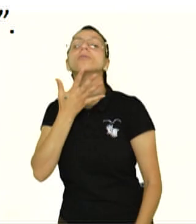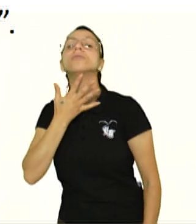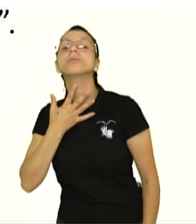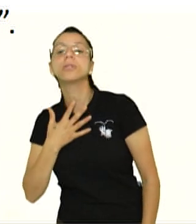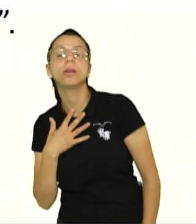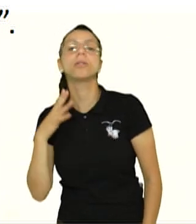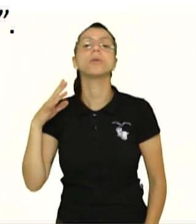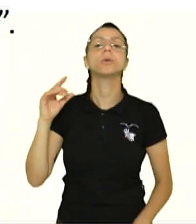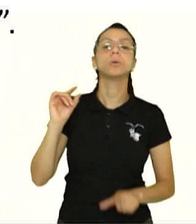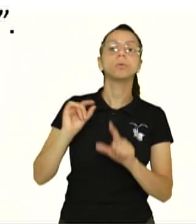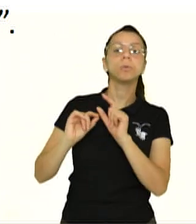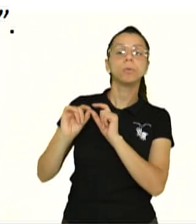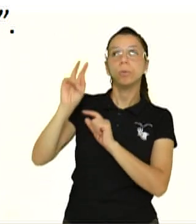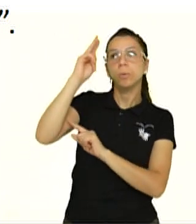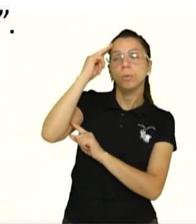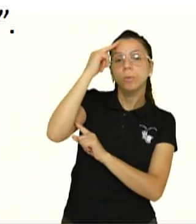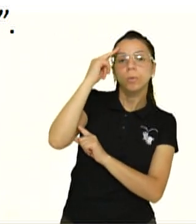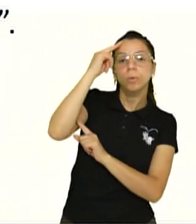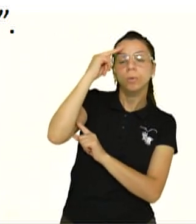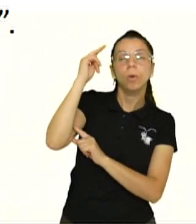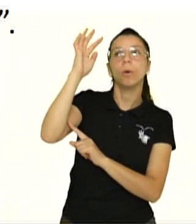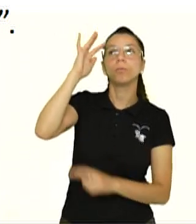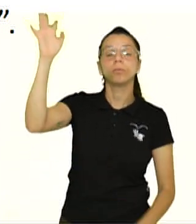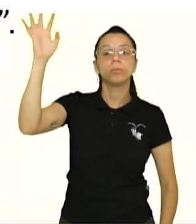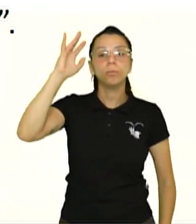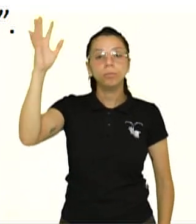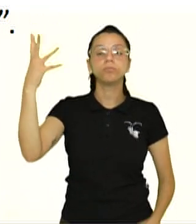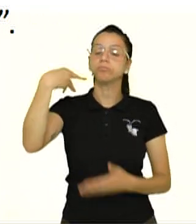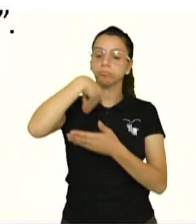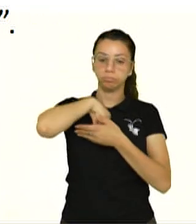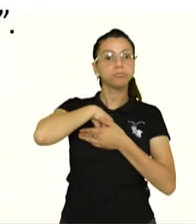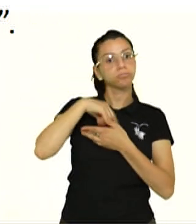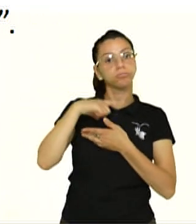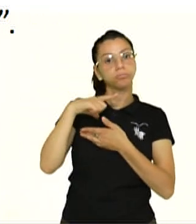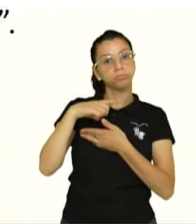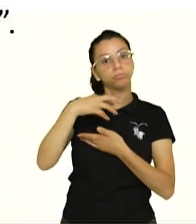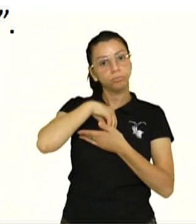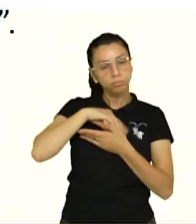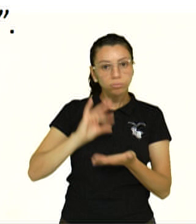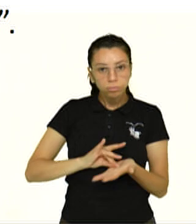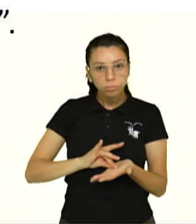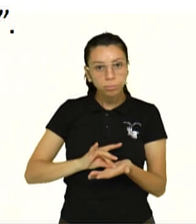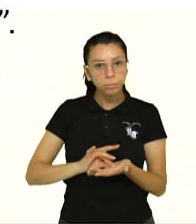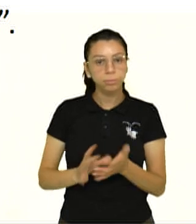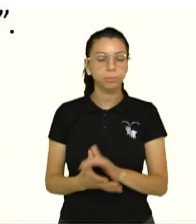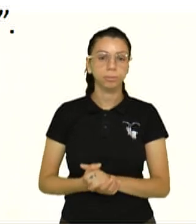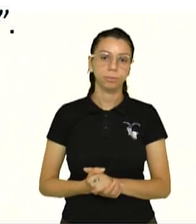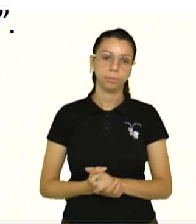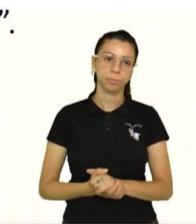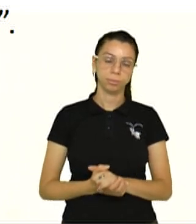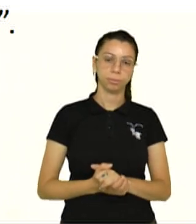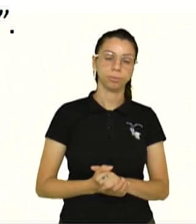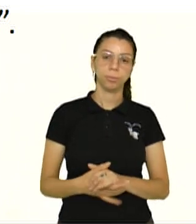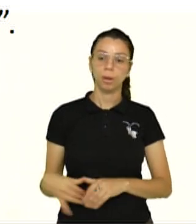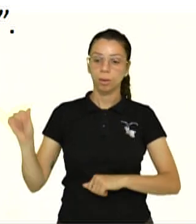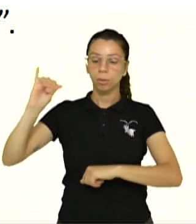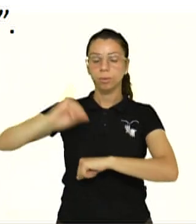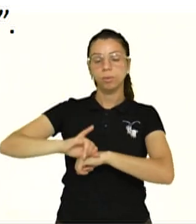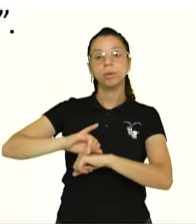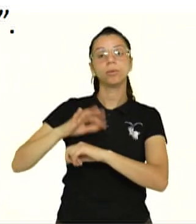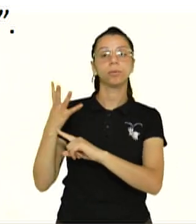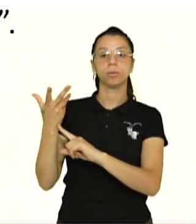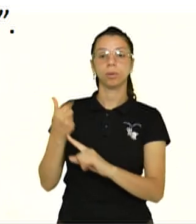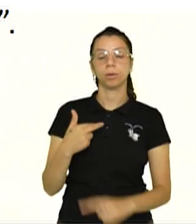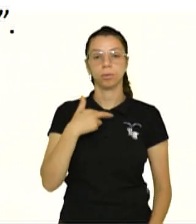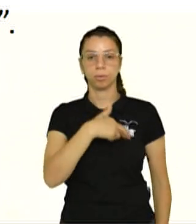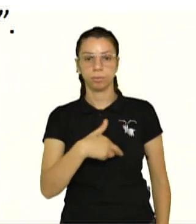os sonhos. É isso que cada sujeito tem dentro de si, não é verdade? Né? O centro da arte romântica